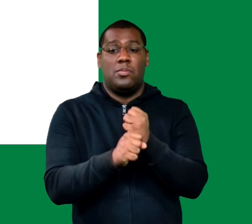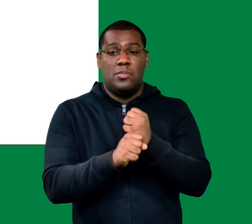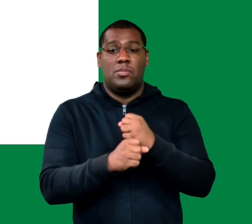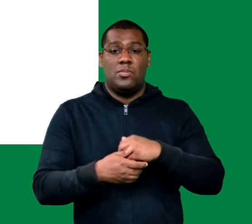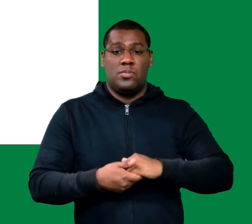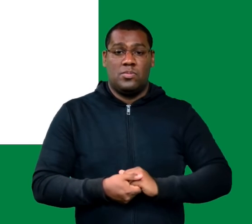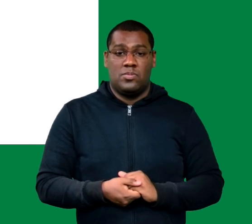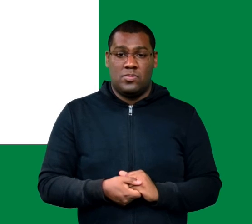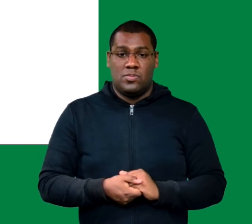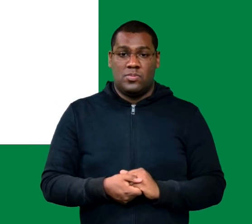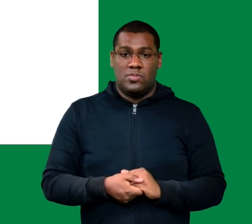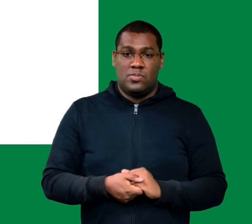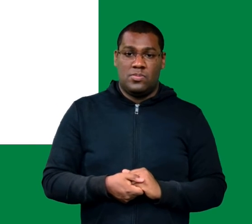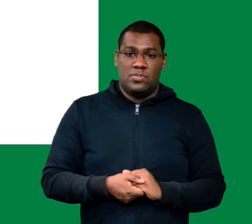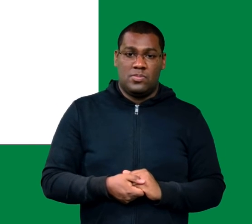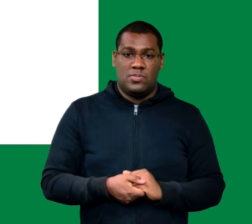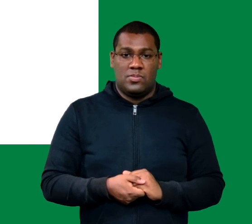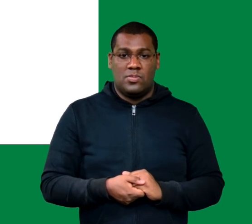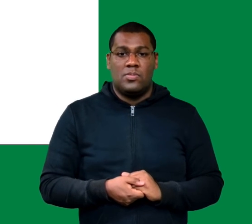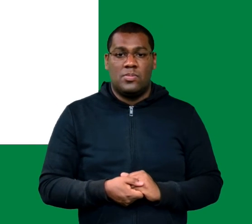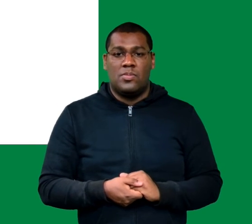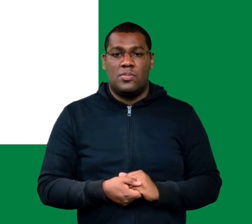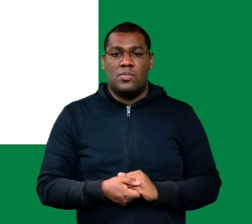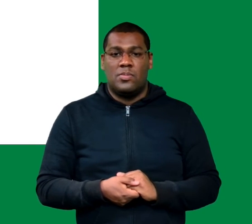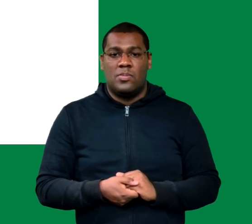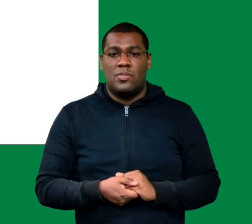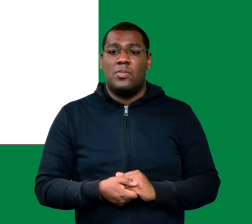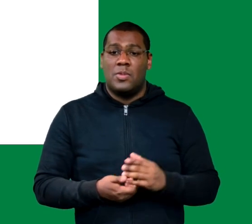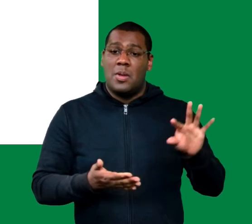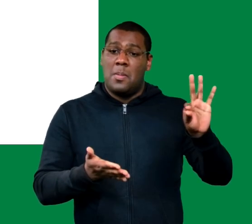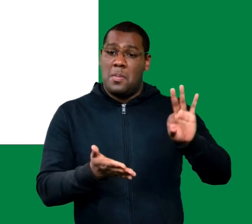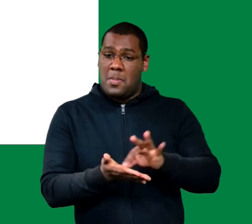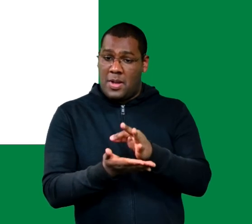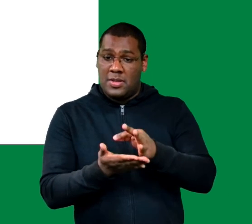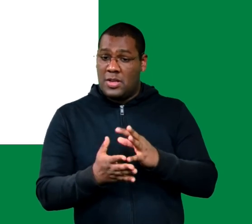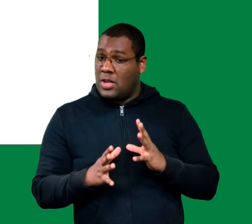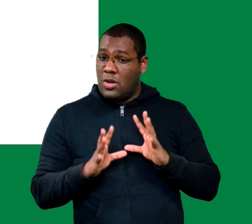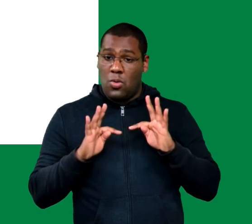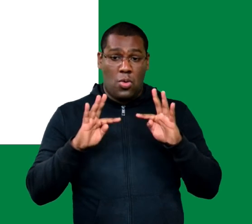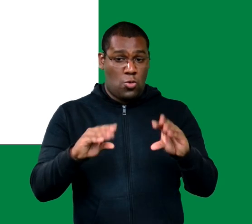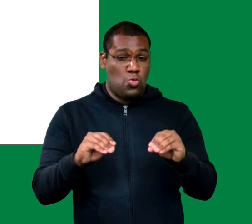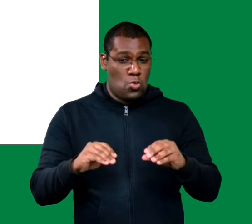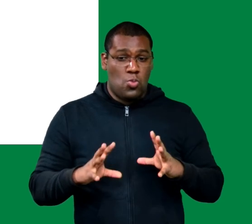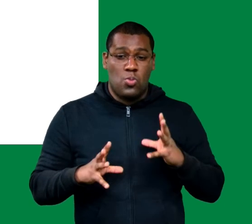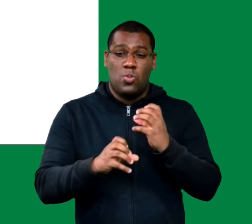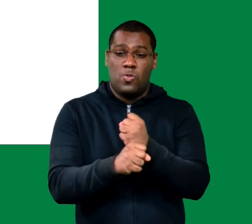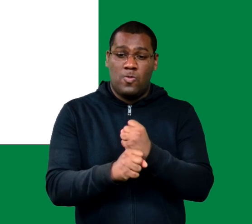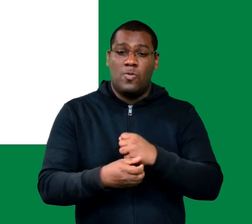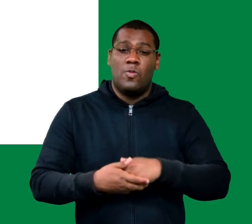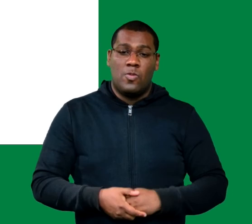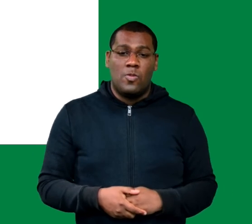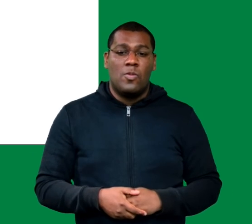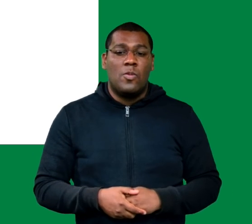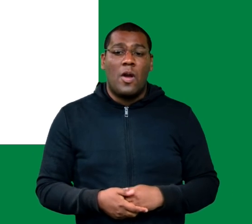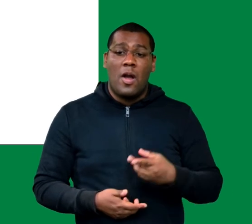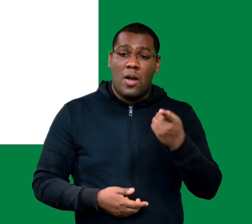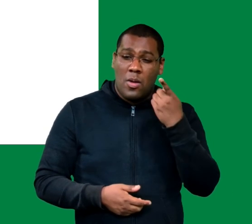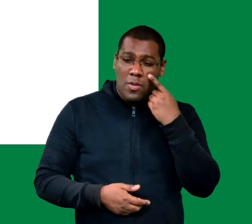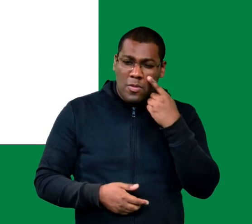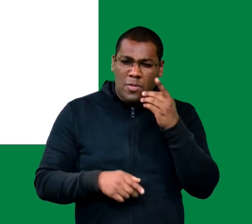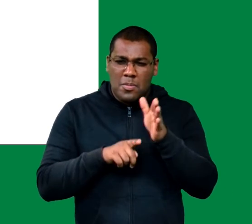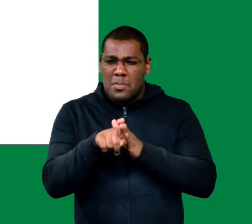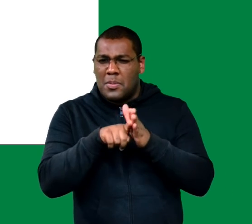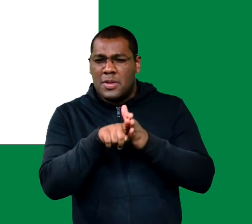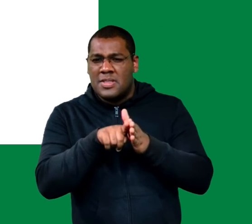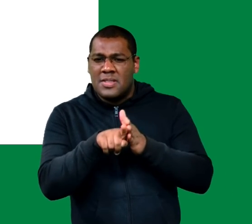gente debruça aqui. Nessa fase de checagem de matrículas totais, nós verificamos